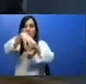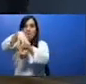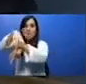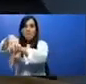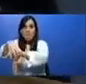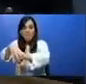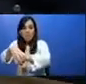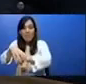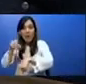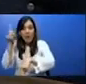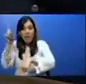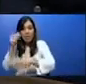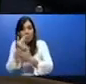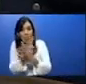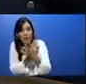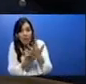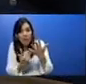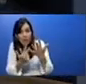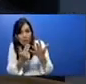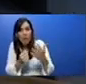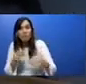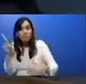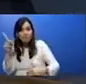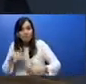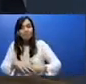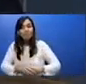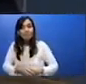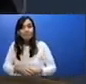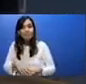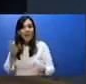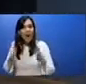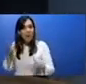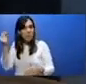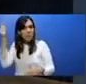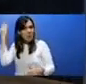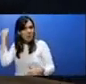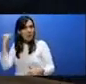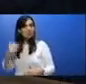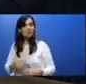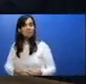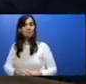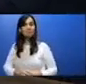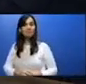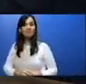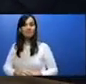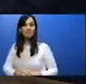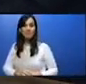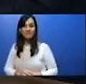desenhado por Leonardo da Vinci. Interessante, já naquela época, tá vendo?